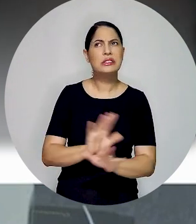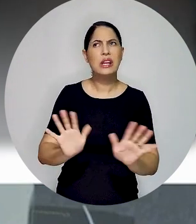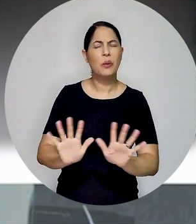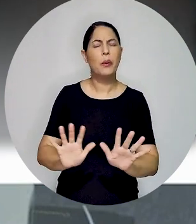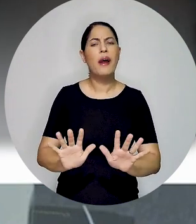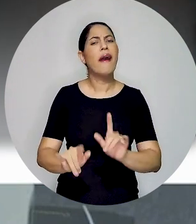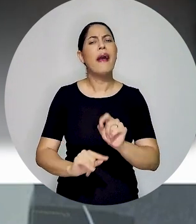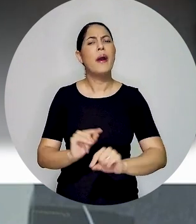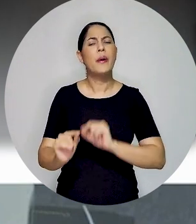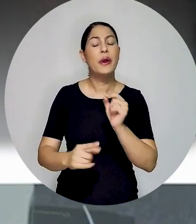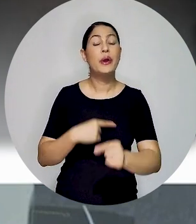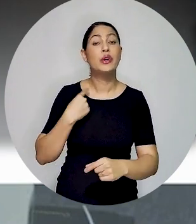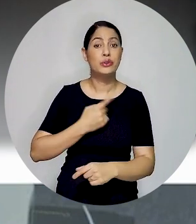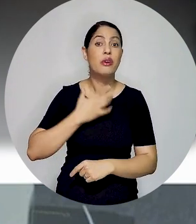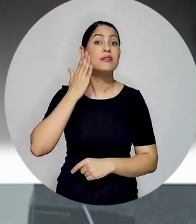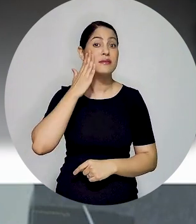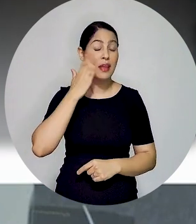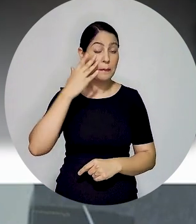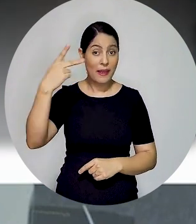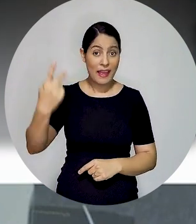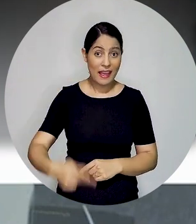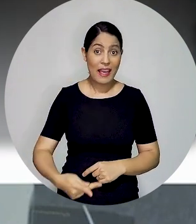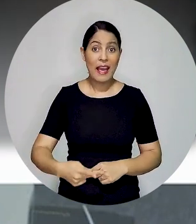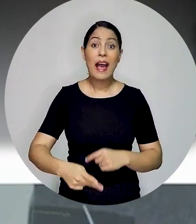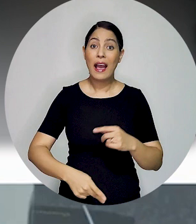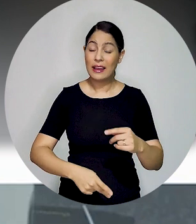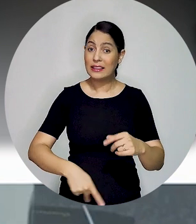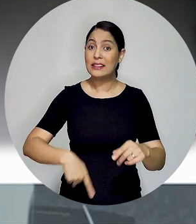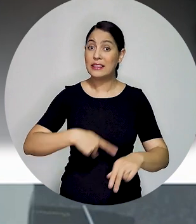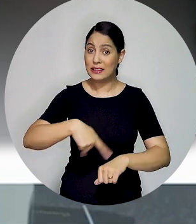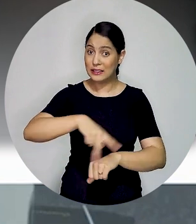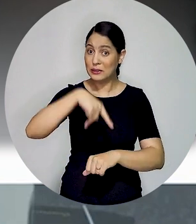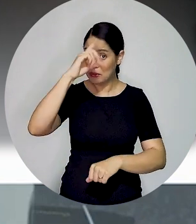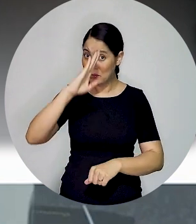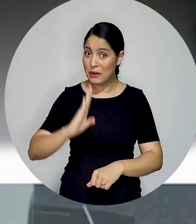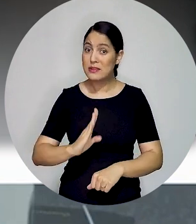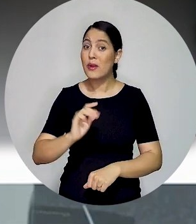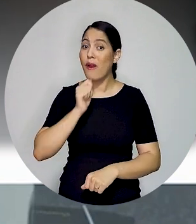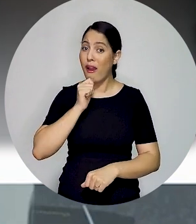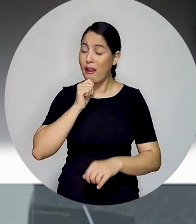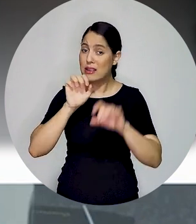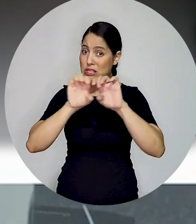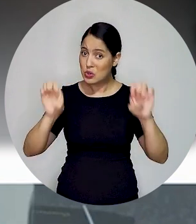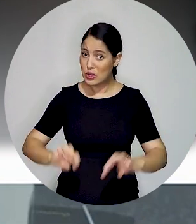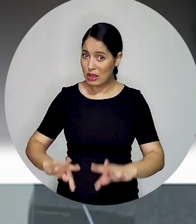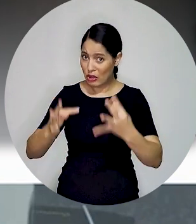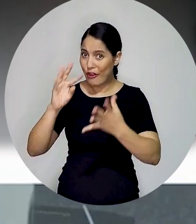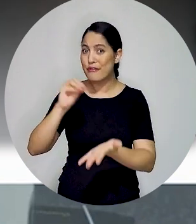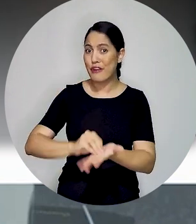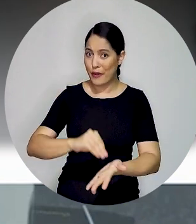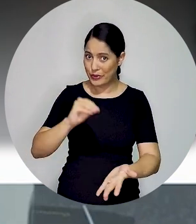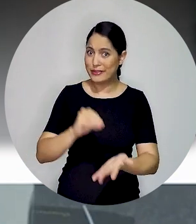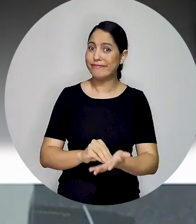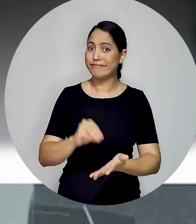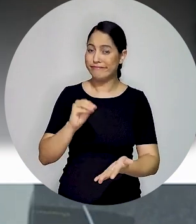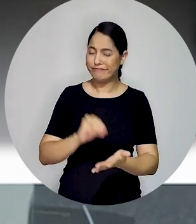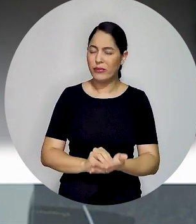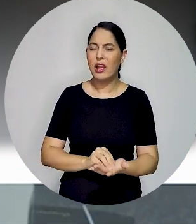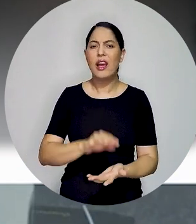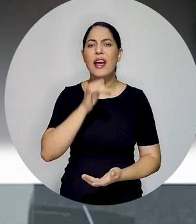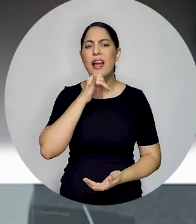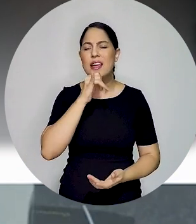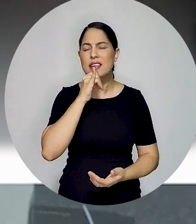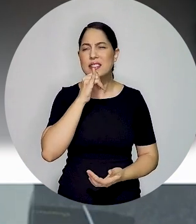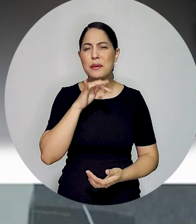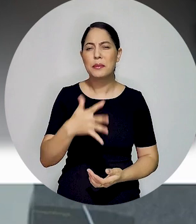E o Brasil, ao contrário do que a gente imagina, não. Do que nós sabemos, realmente ainda é uma população